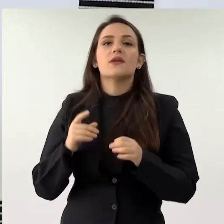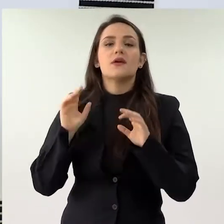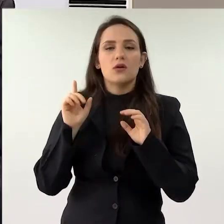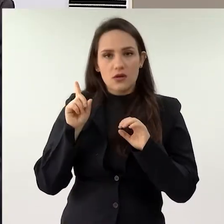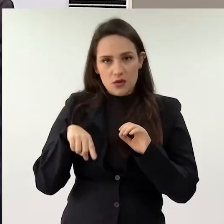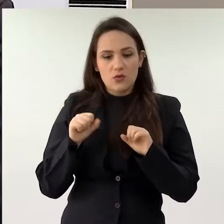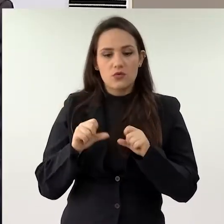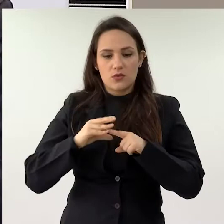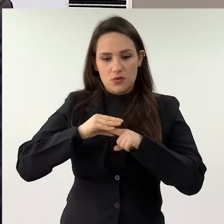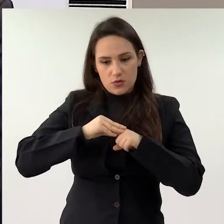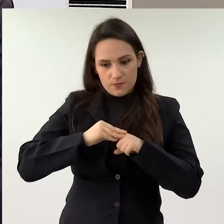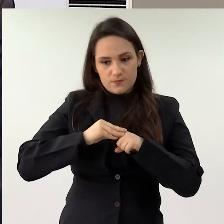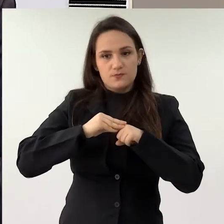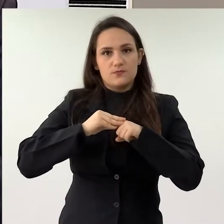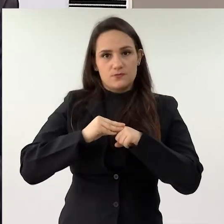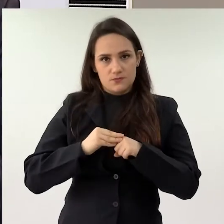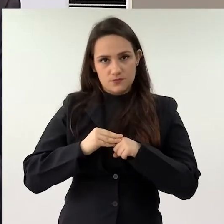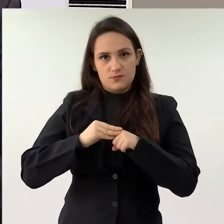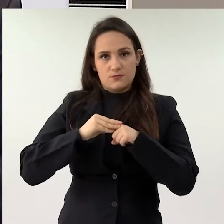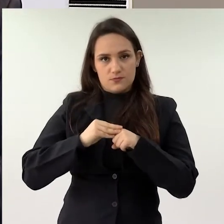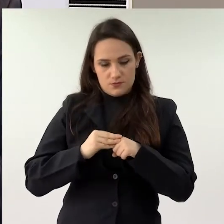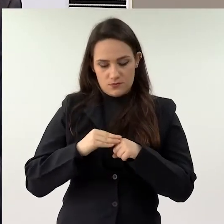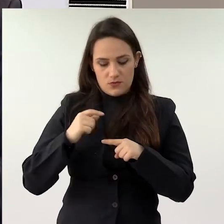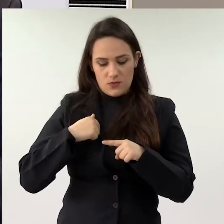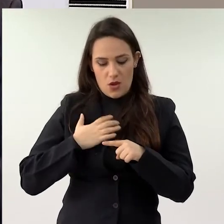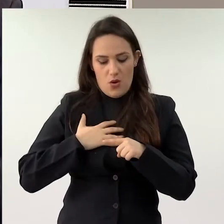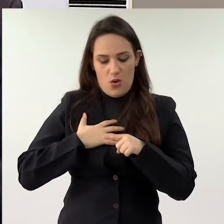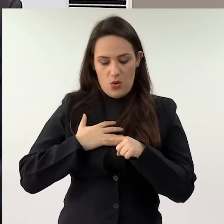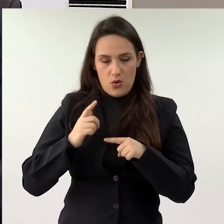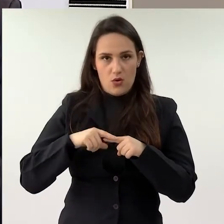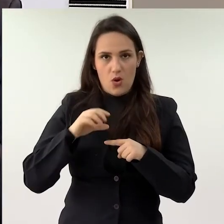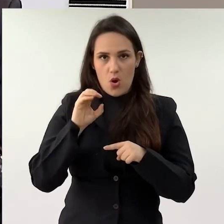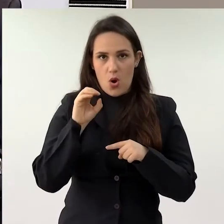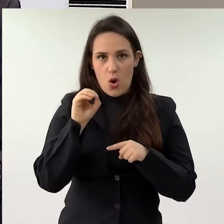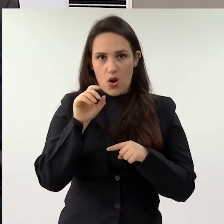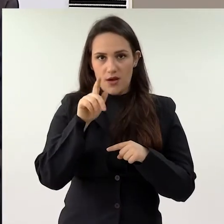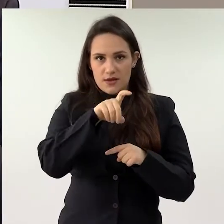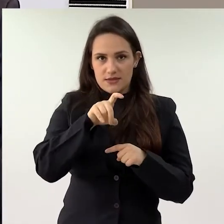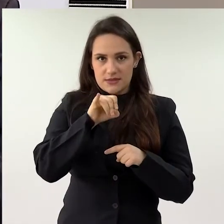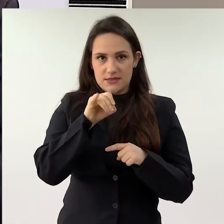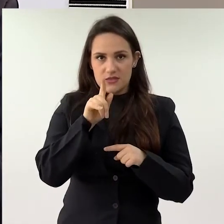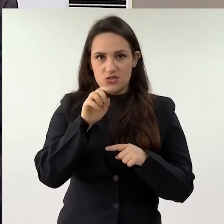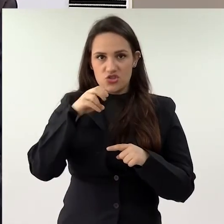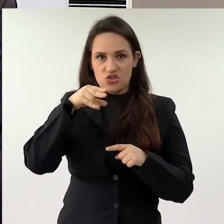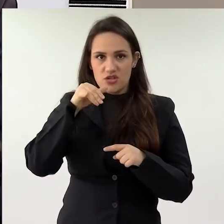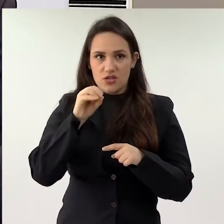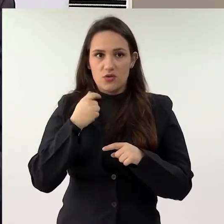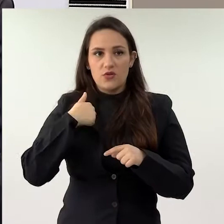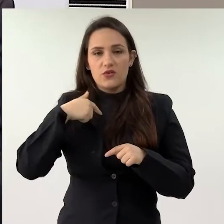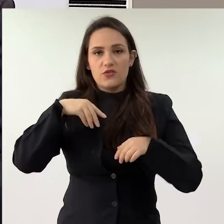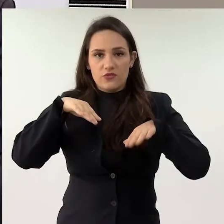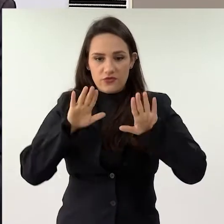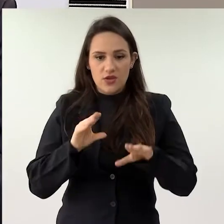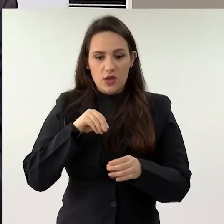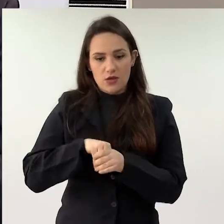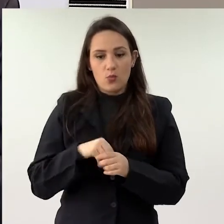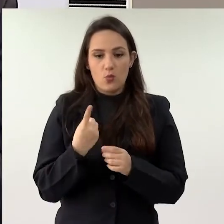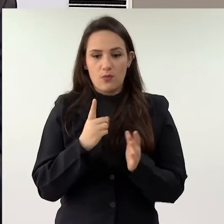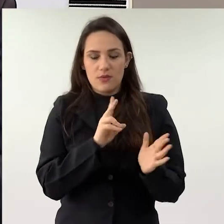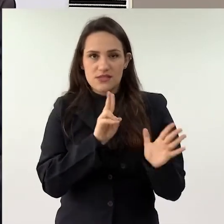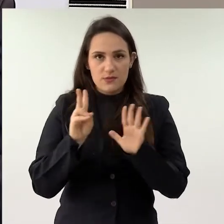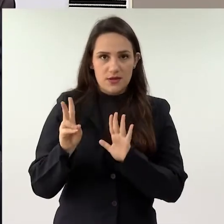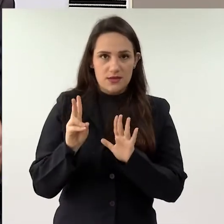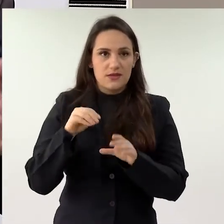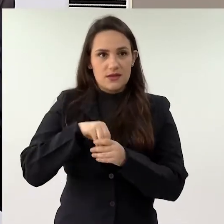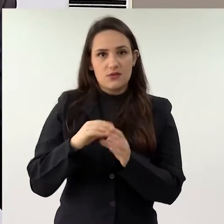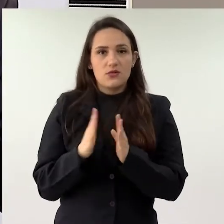e falando com a gente pelo WhatsApp. Isso foi uma semana, cuidando em casa, tratando o vírus, creio que isso posso